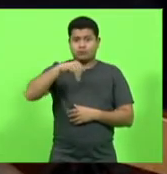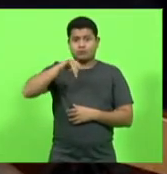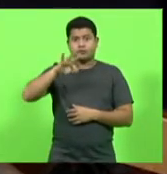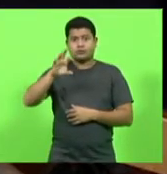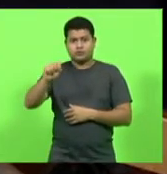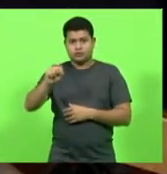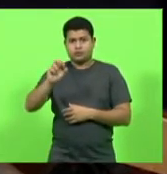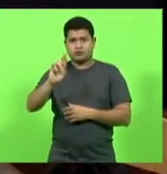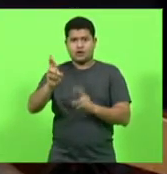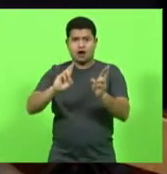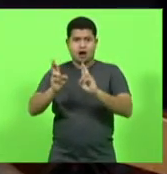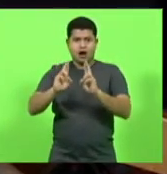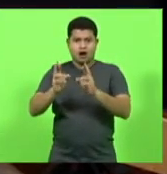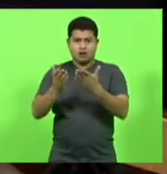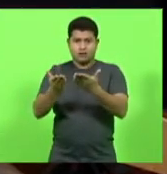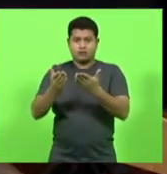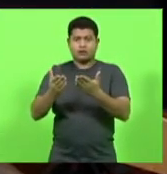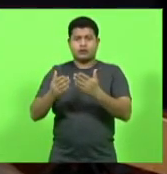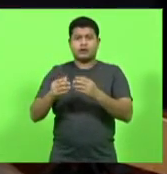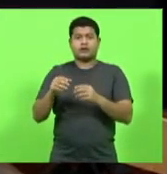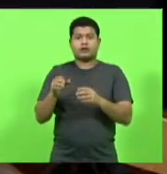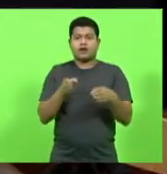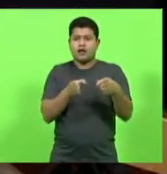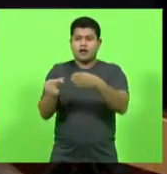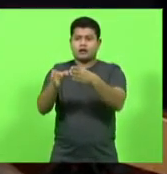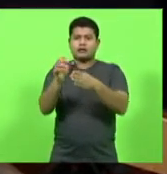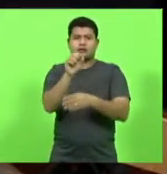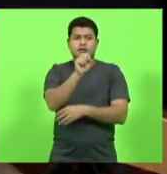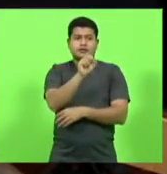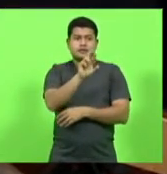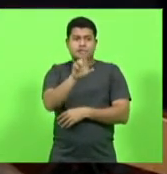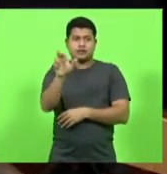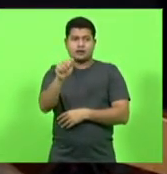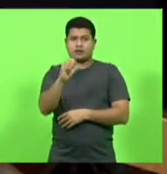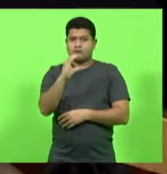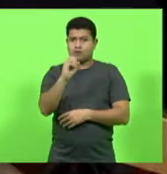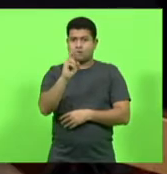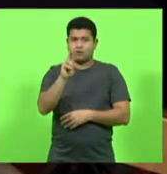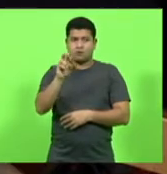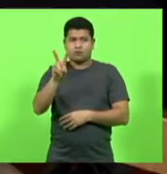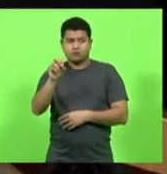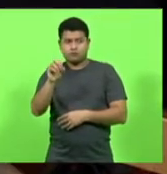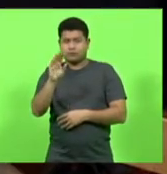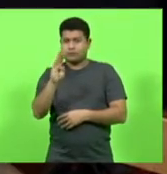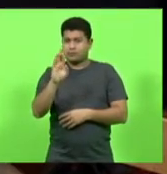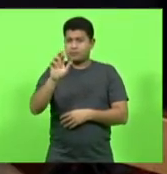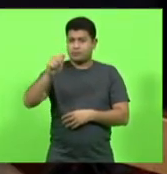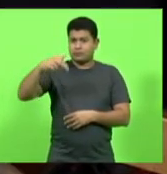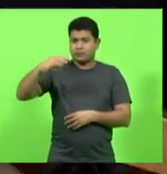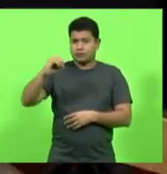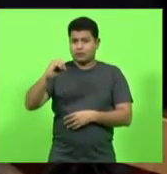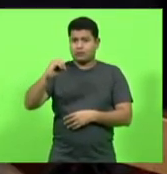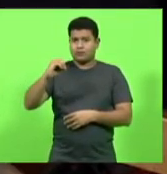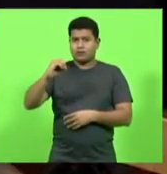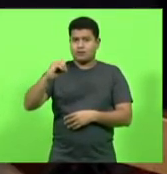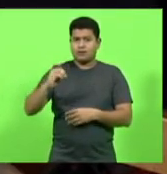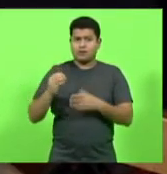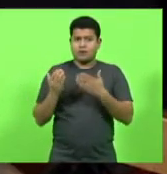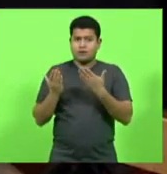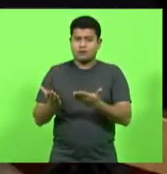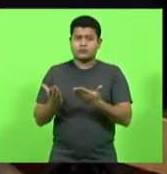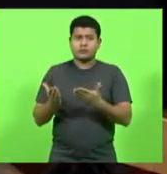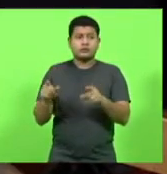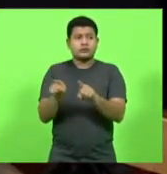Branco. Da mesma forma, a SC-114, lá em Itaiópolis, também recebe recursos estaduais.